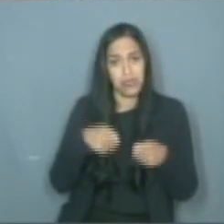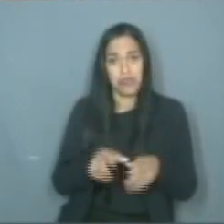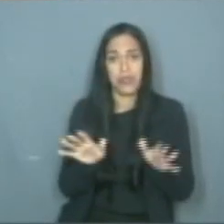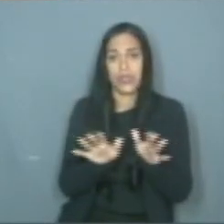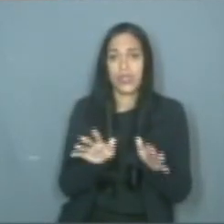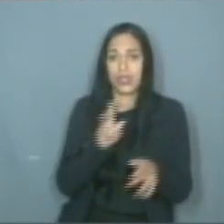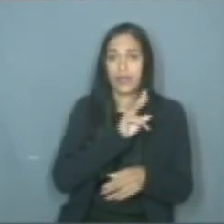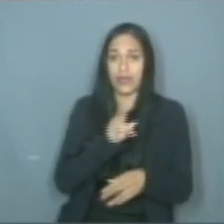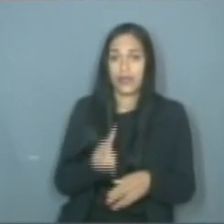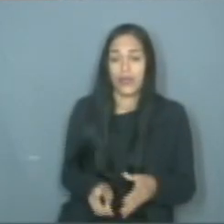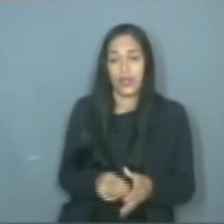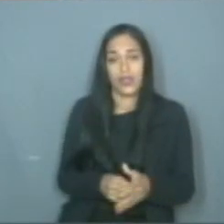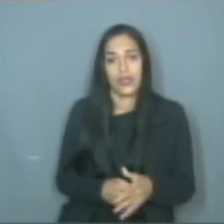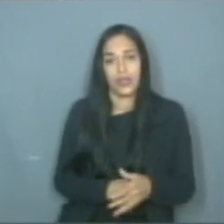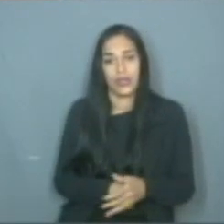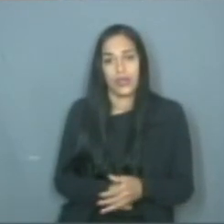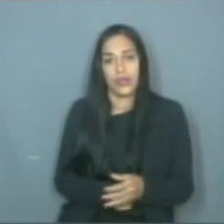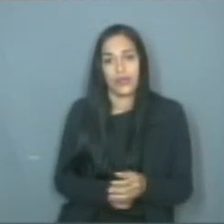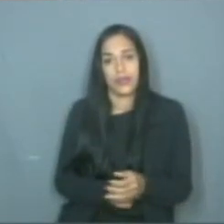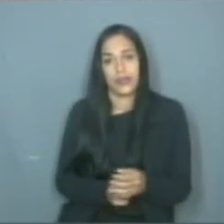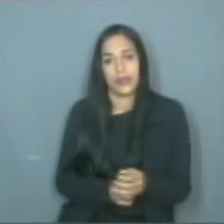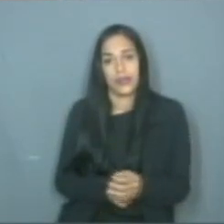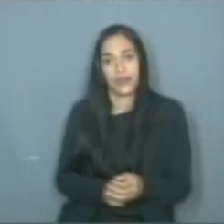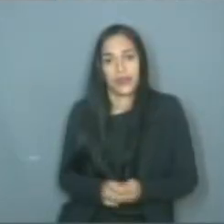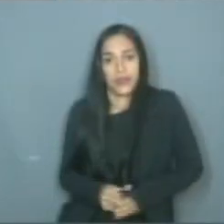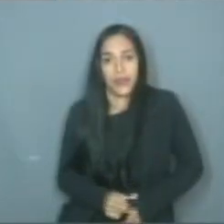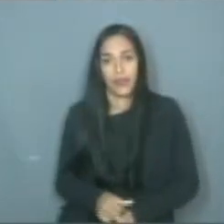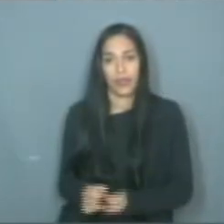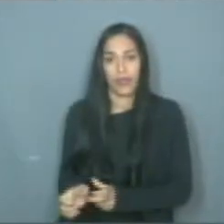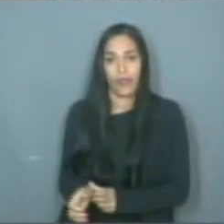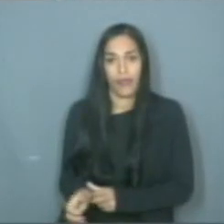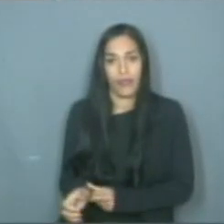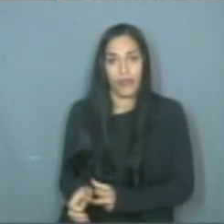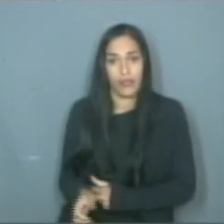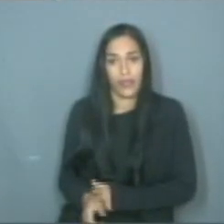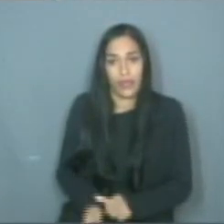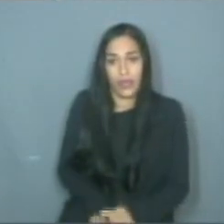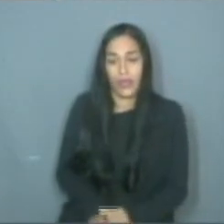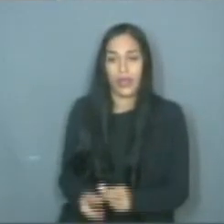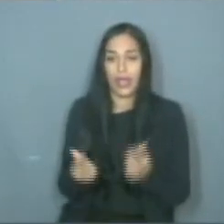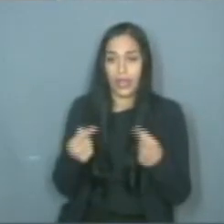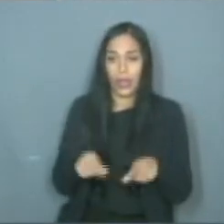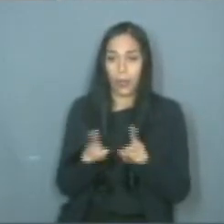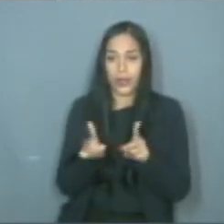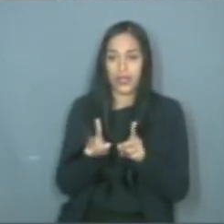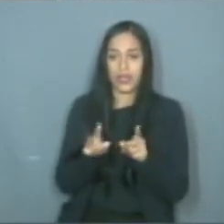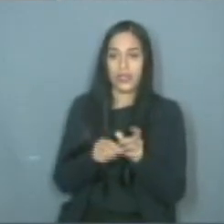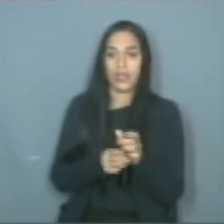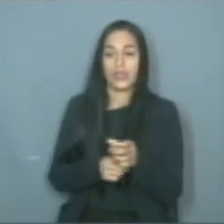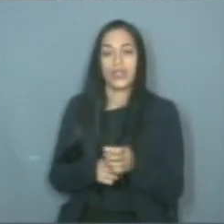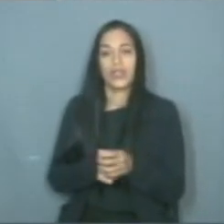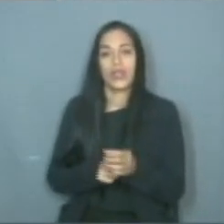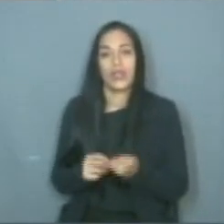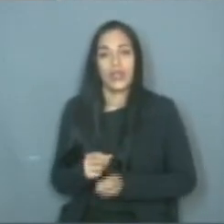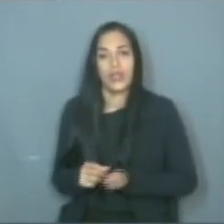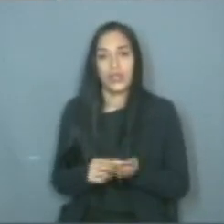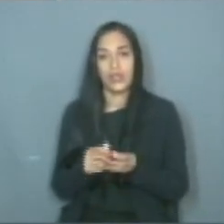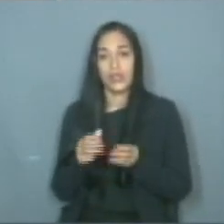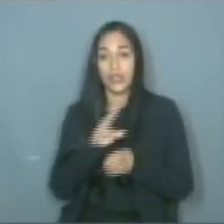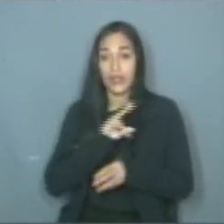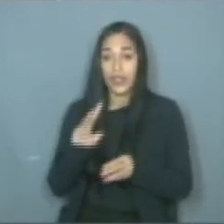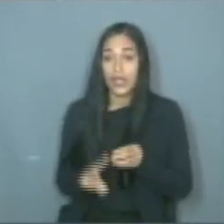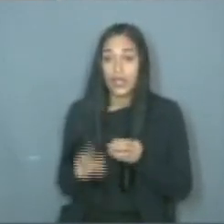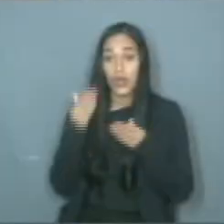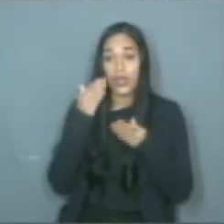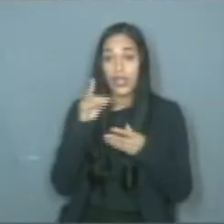vereador. Não é? Não precisava ter uma casa legislativa. Mas, graças a Deus, que nós temos uma casa legislativa,